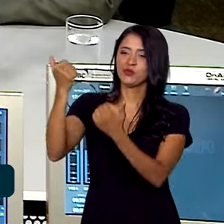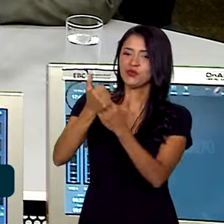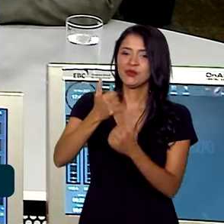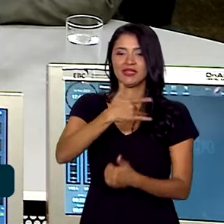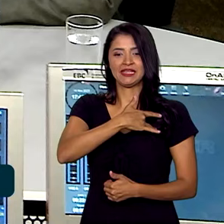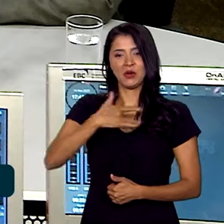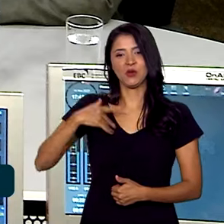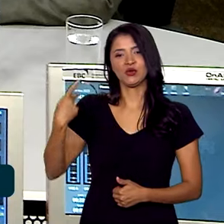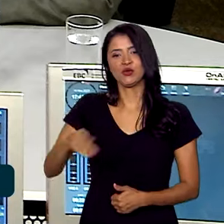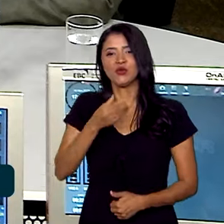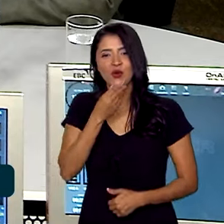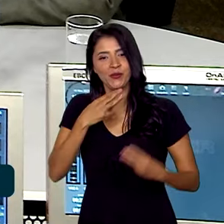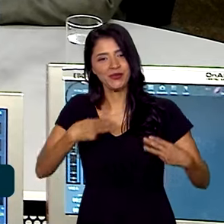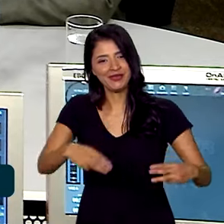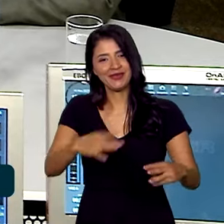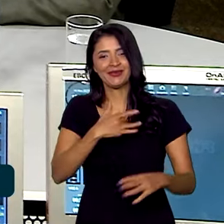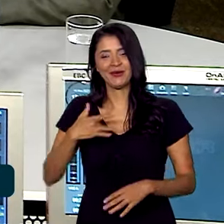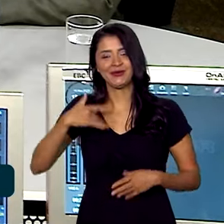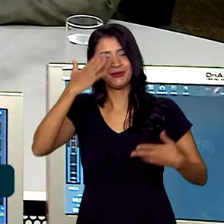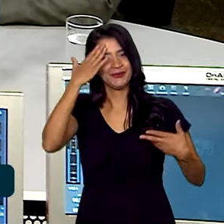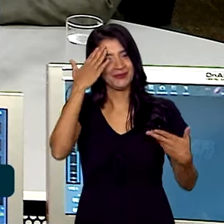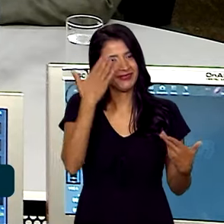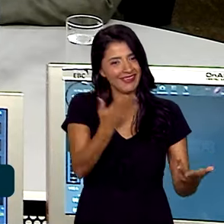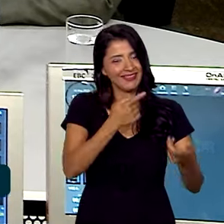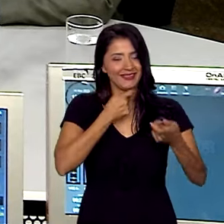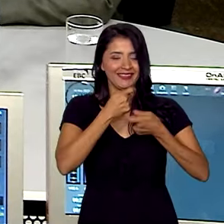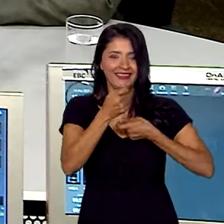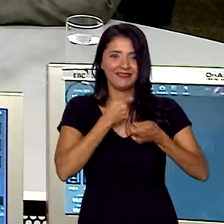saúde do homem do Ministério da Saúde muito obrigado por essa entrevista esclarecedora